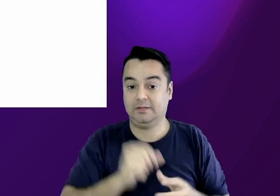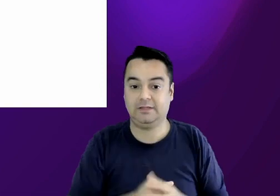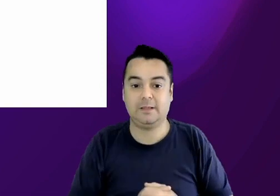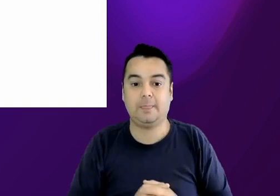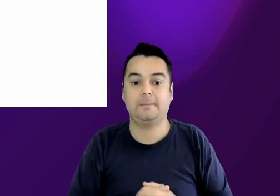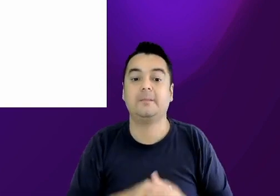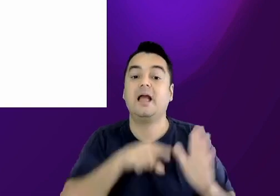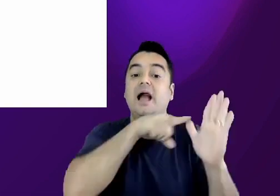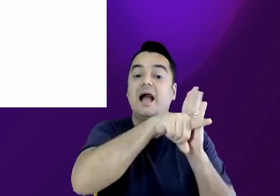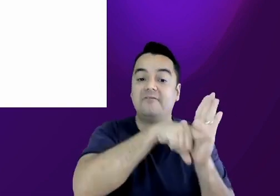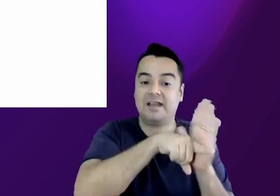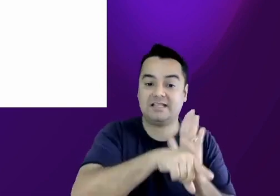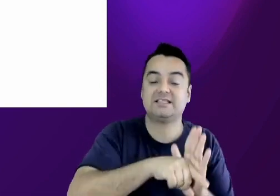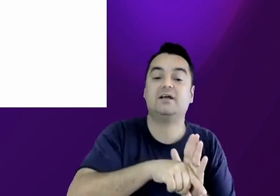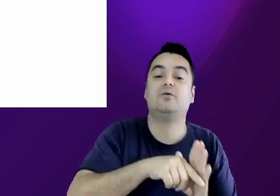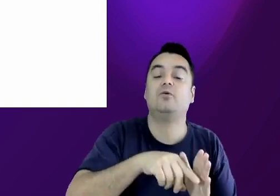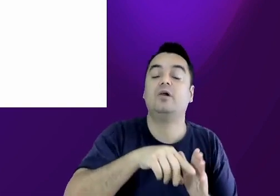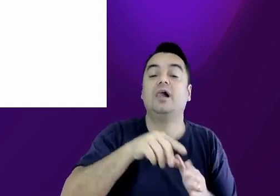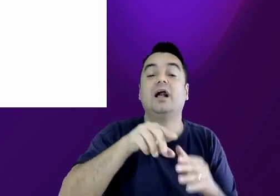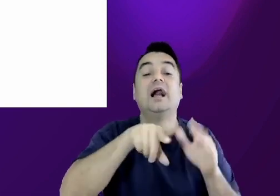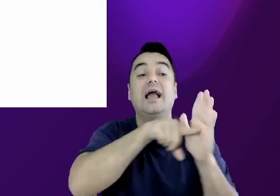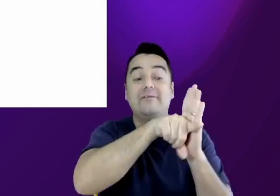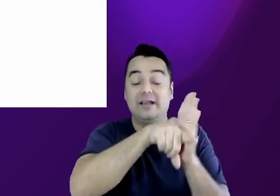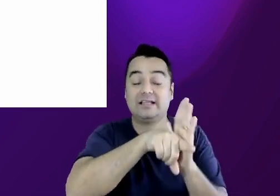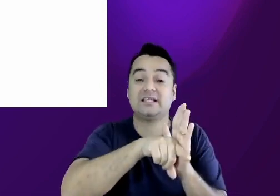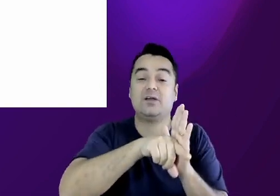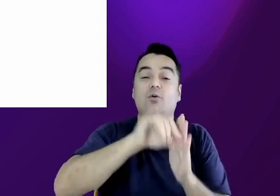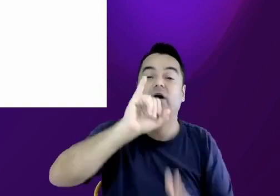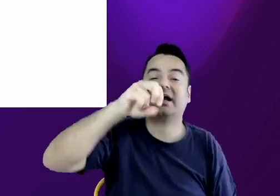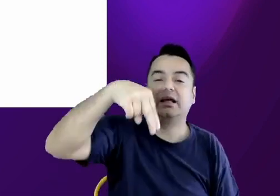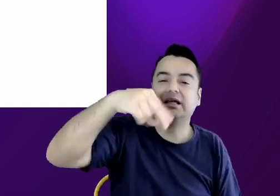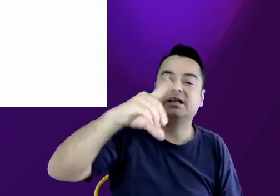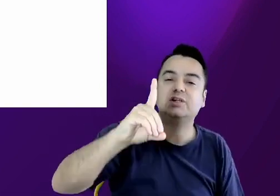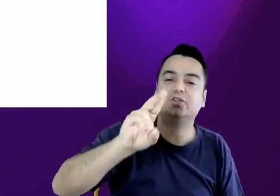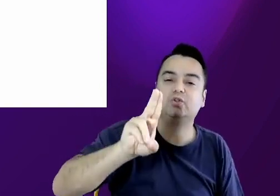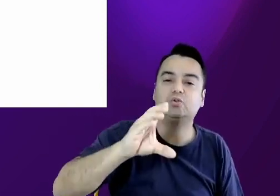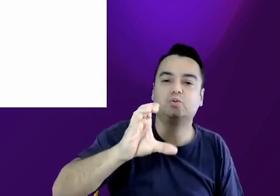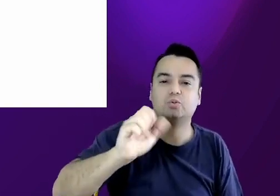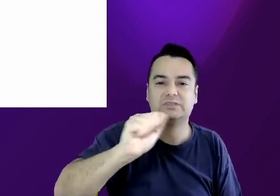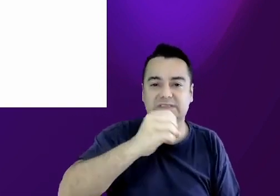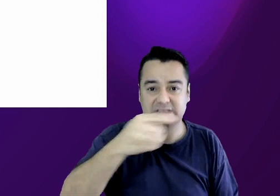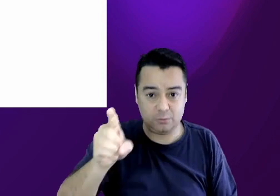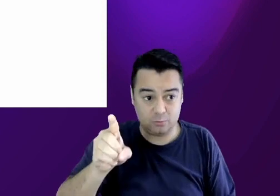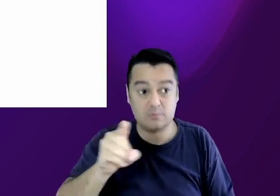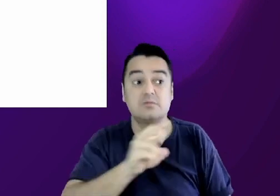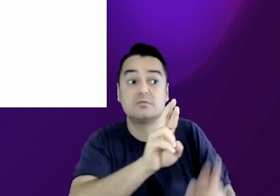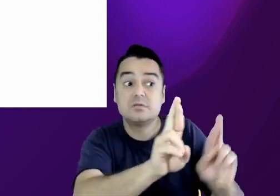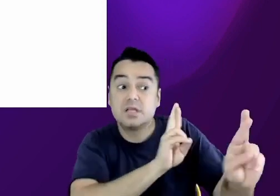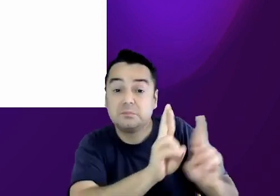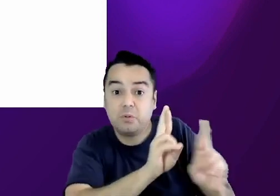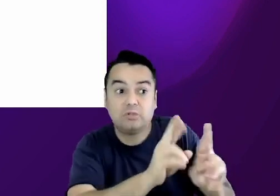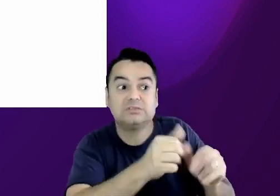de indução com avaliação de melhores respondedores com PET, conforme a gente viu com o estudo do